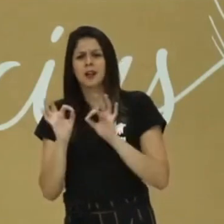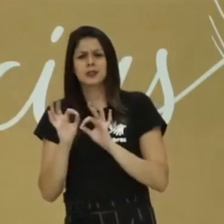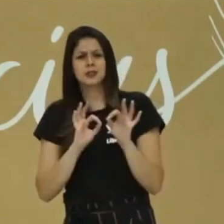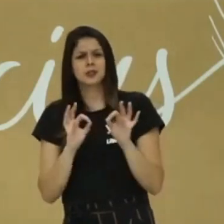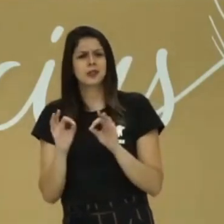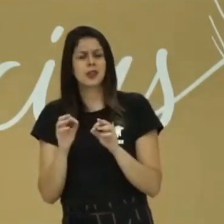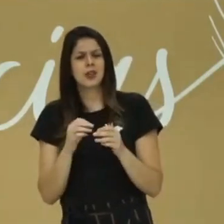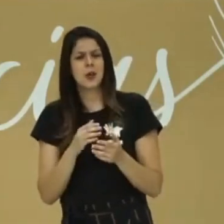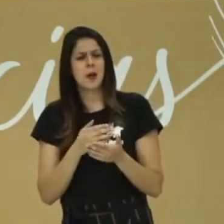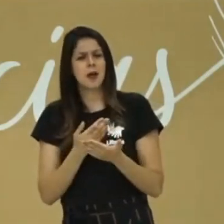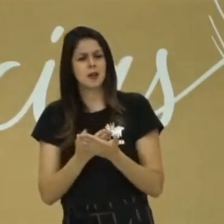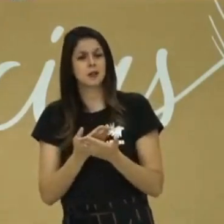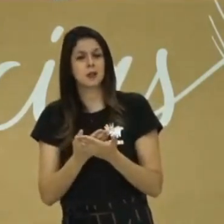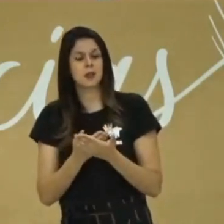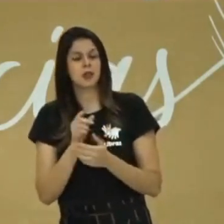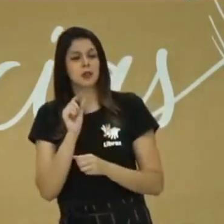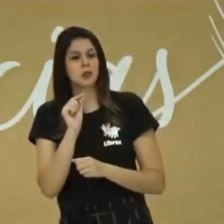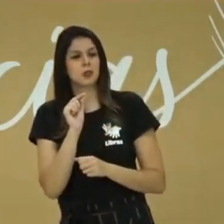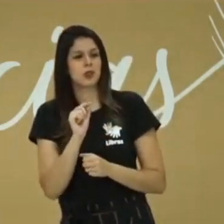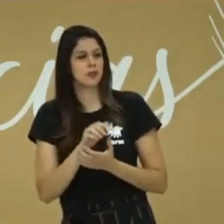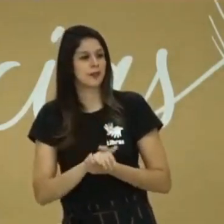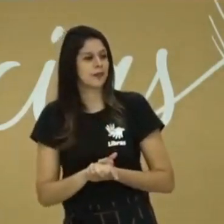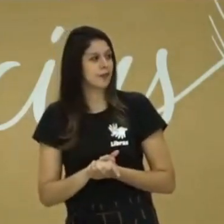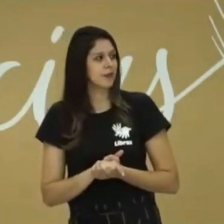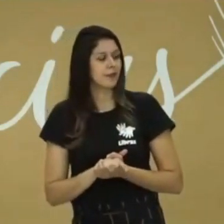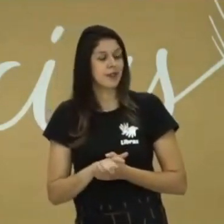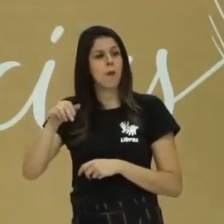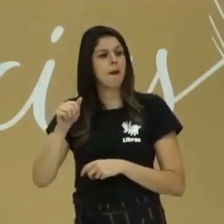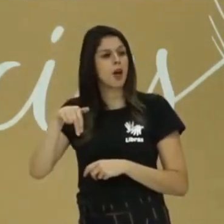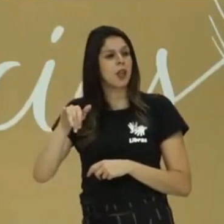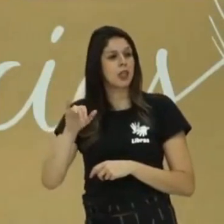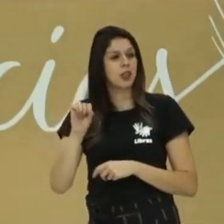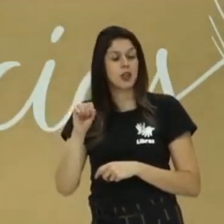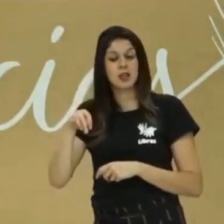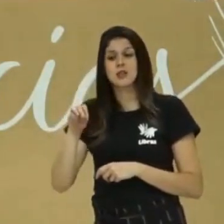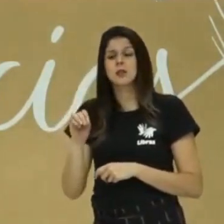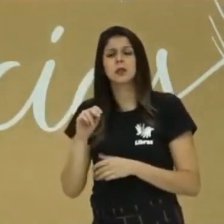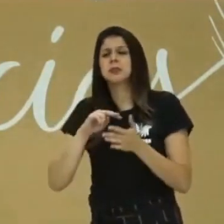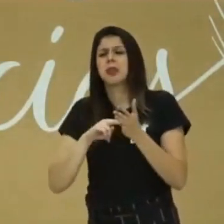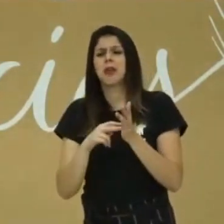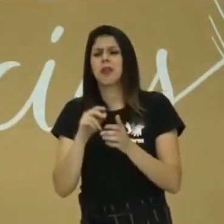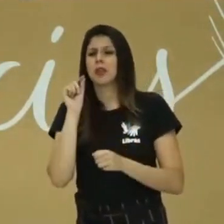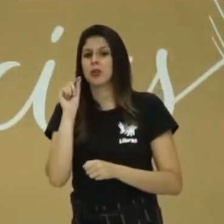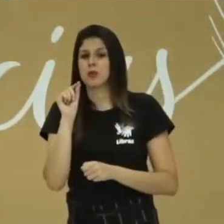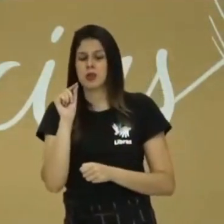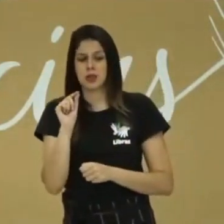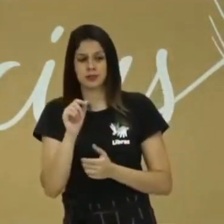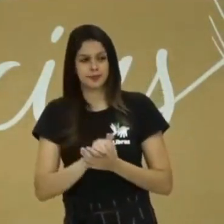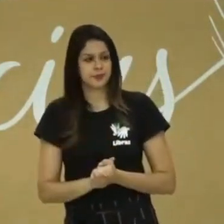mais um é um tal de trânsito O que é o transumanismo